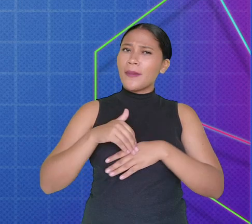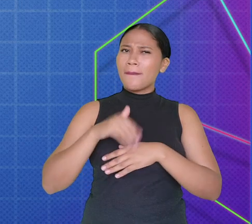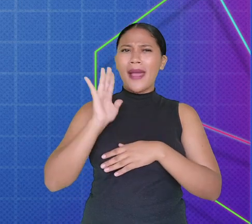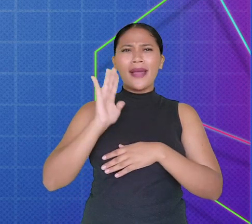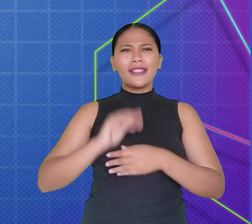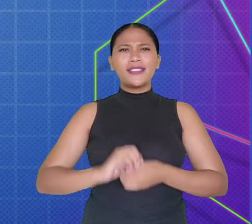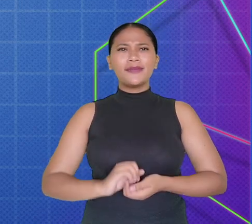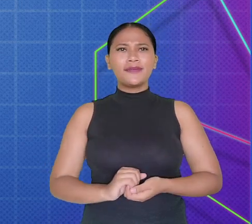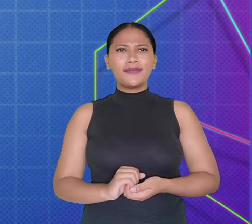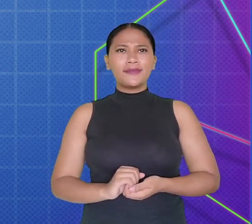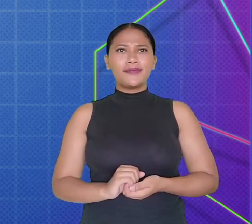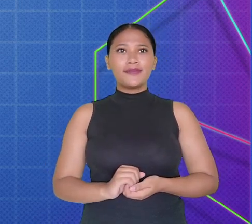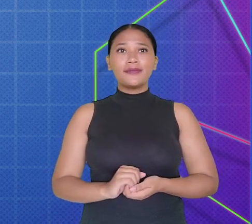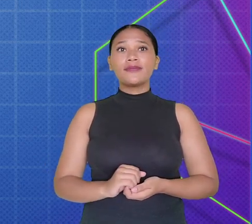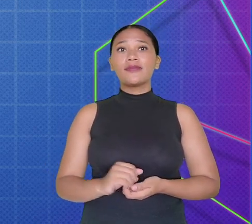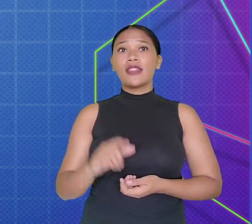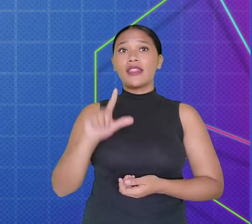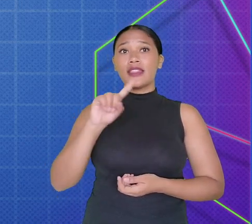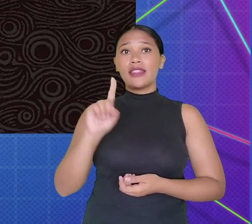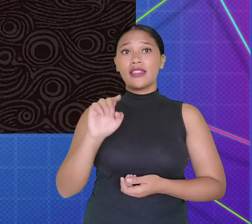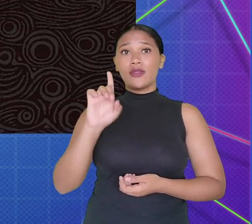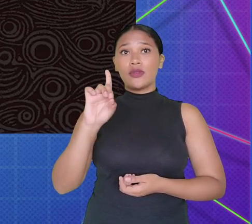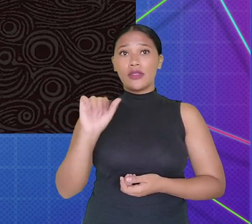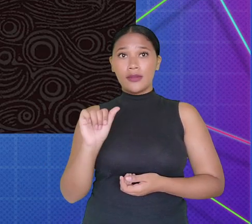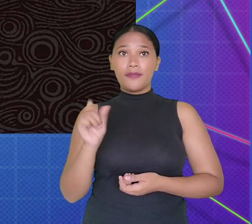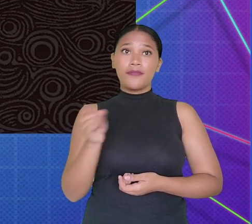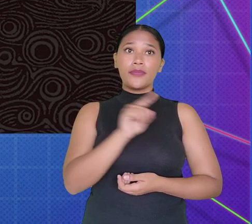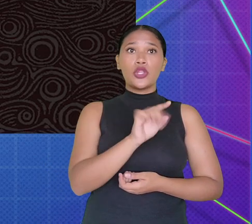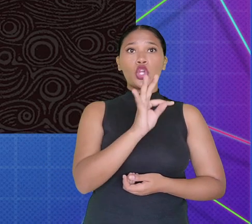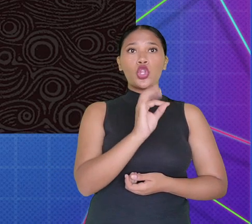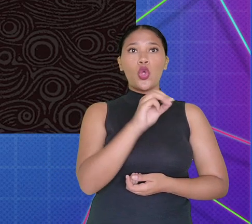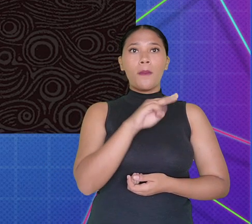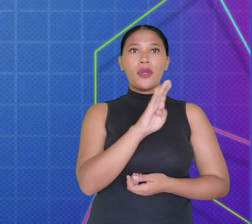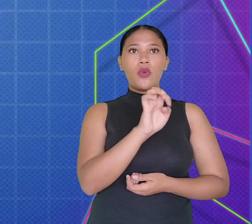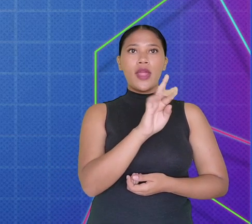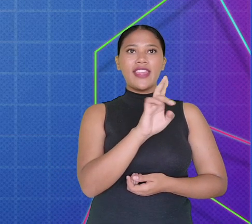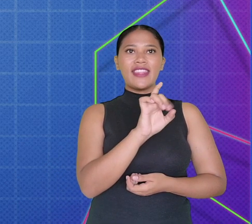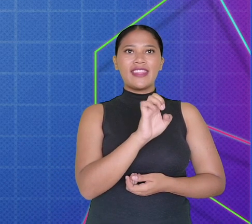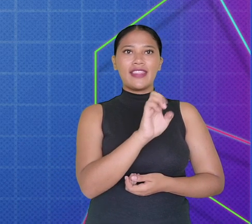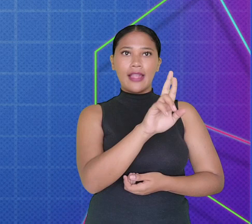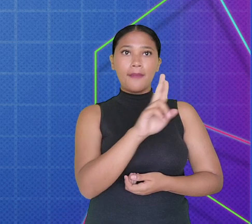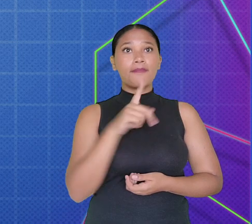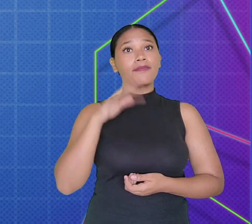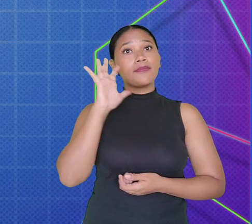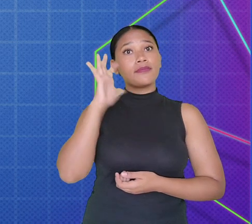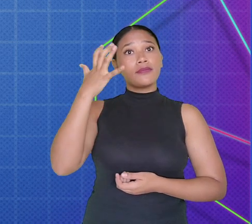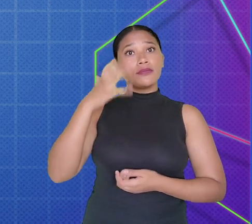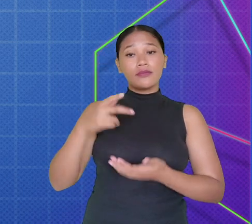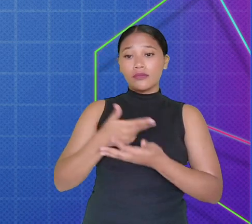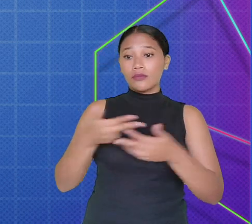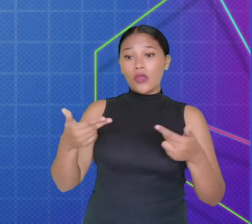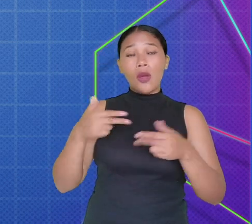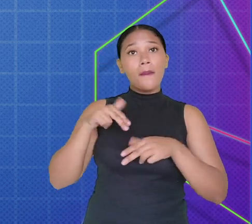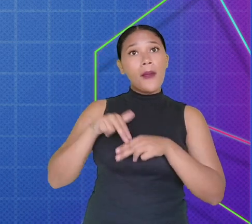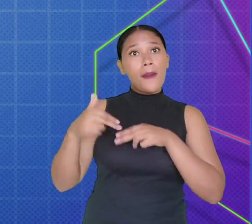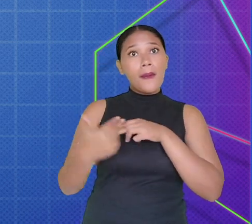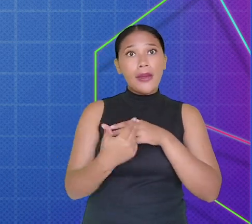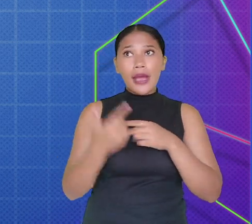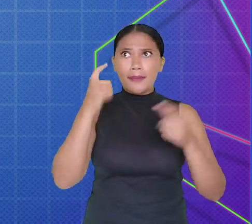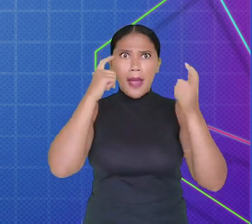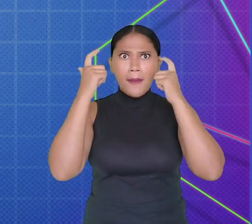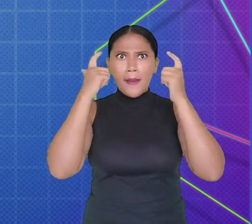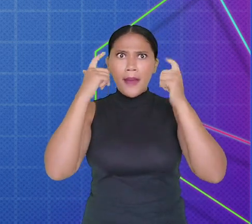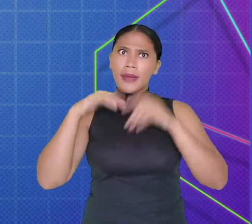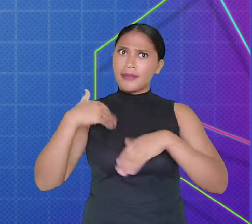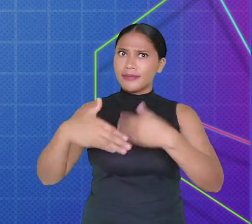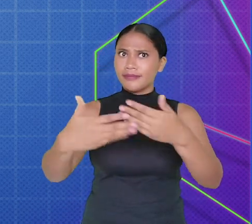narrativa e muito mais. Em jogos como The Legend of Zelda e Tomb Raider, os jogadores precisam resolver quebra-cabeças para progredir